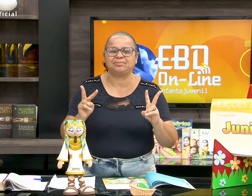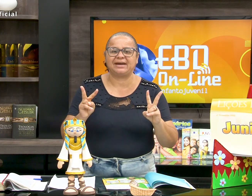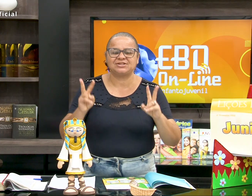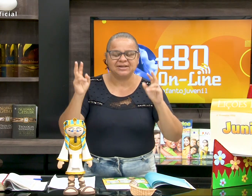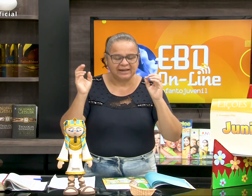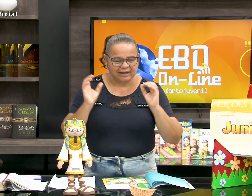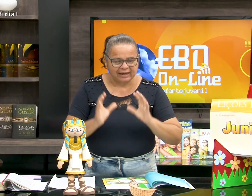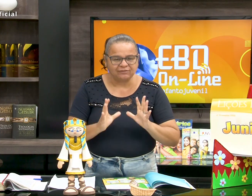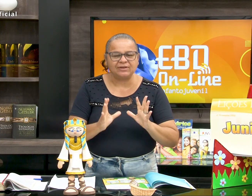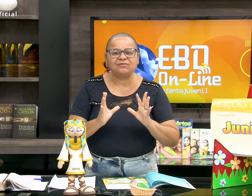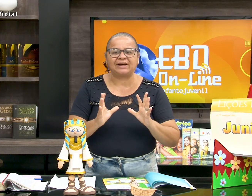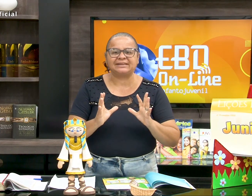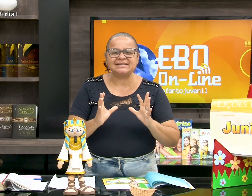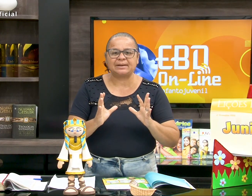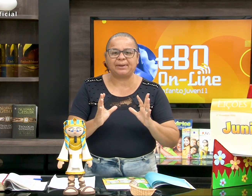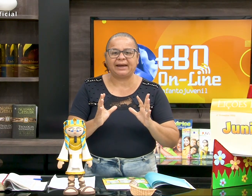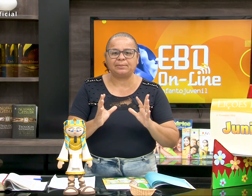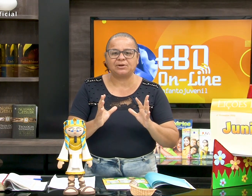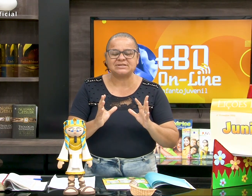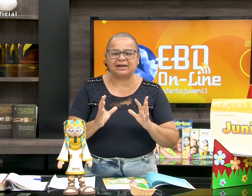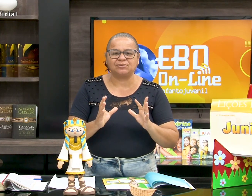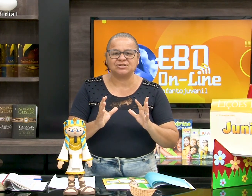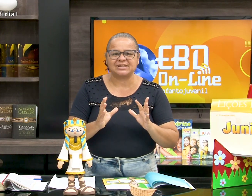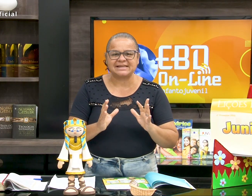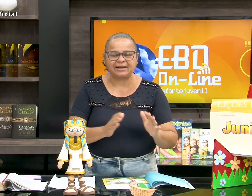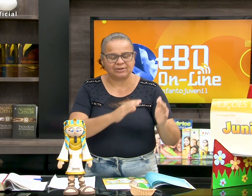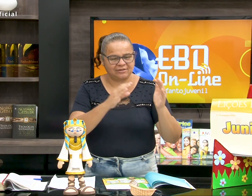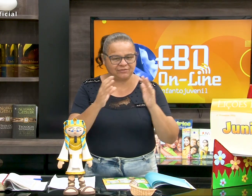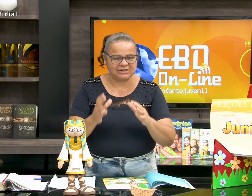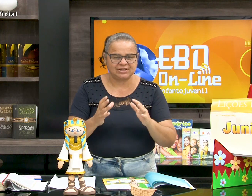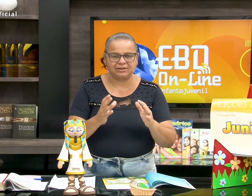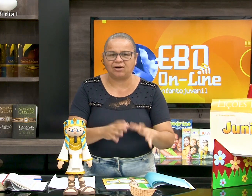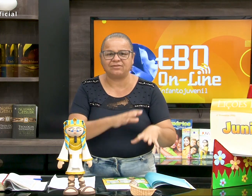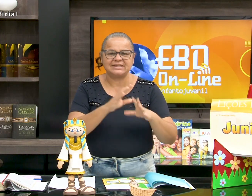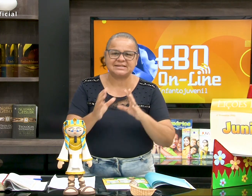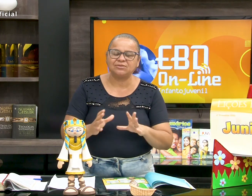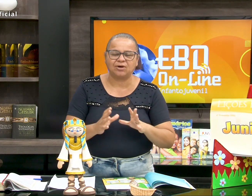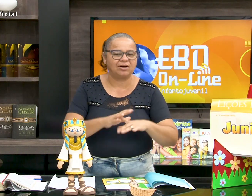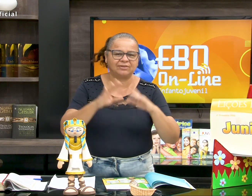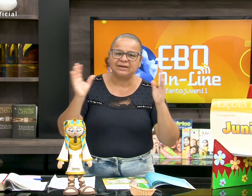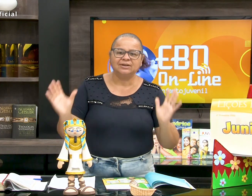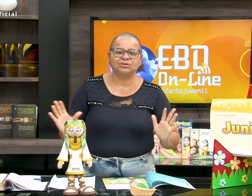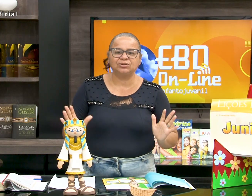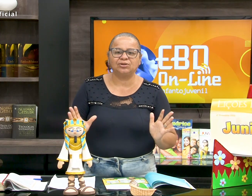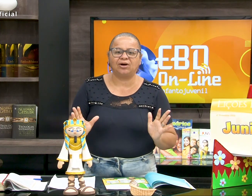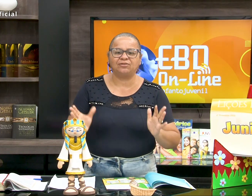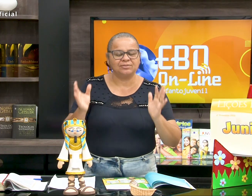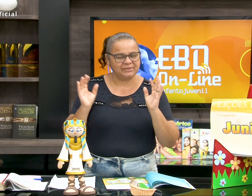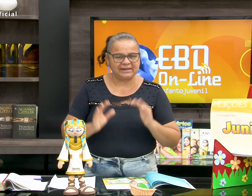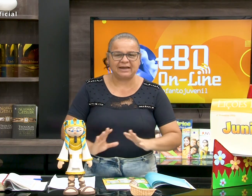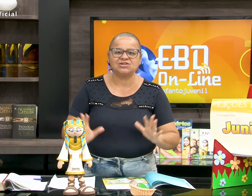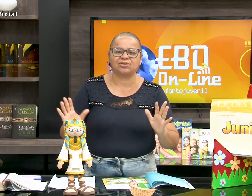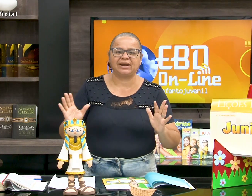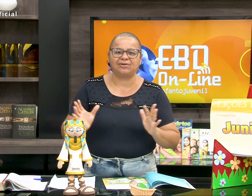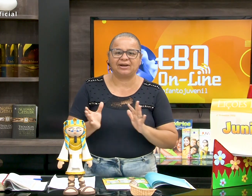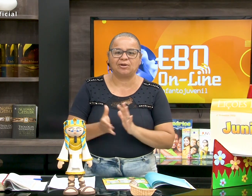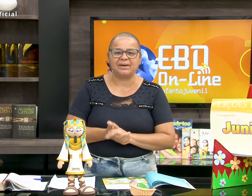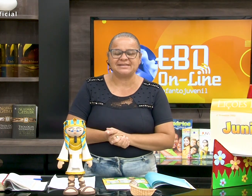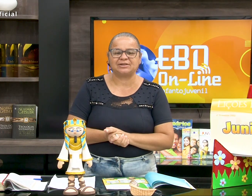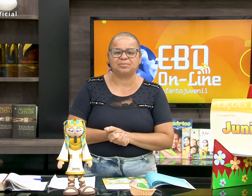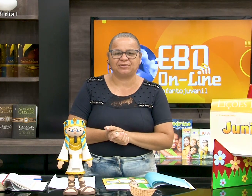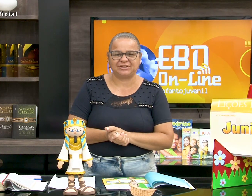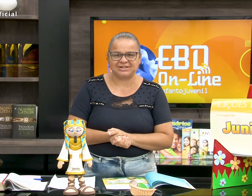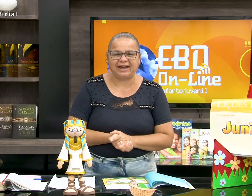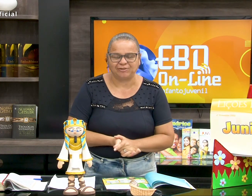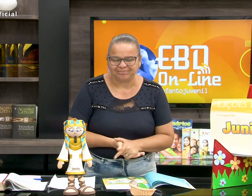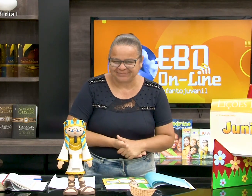segundo trimestre. Enfatiza bem aí para os alunos, tá certo? Revista nova, lição nova, tudo novo. E a história agora começa